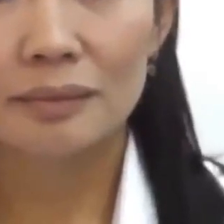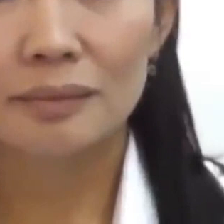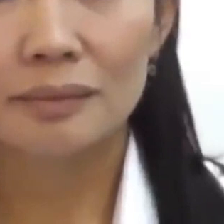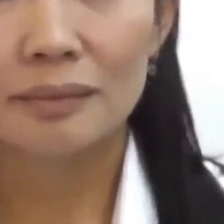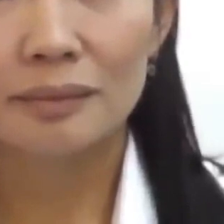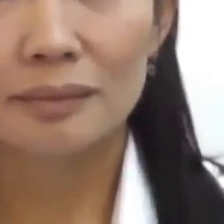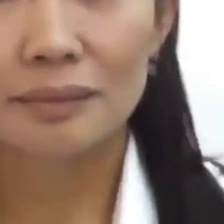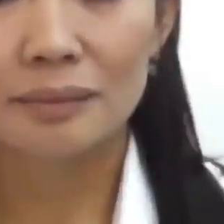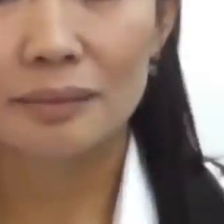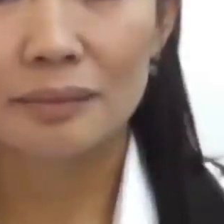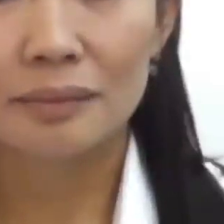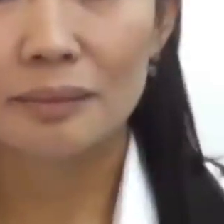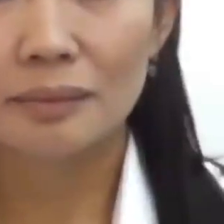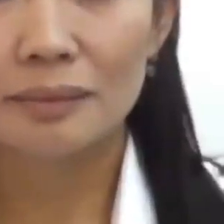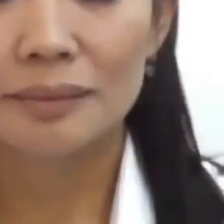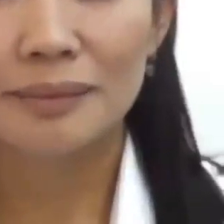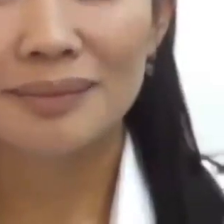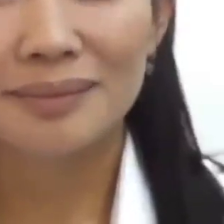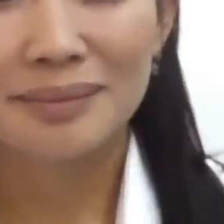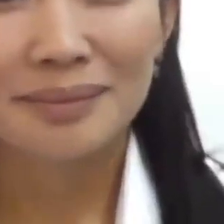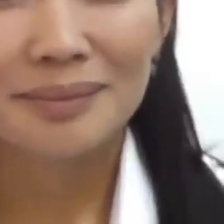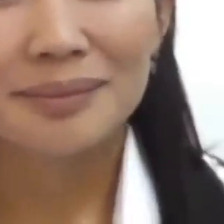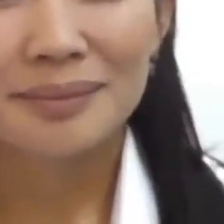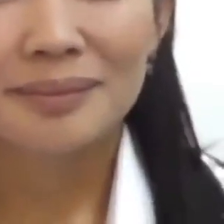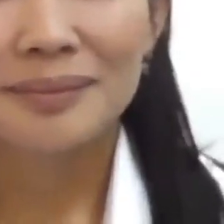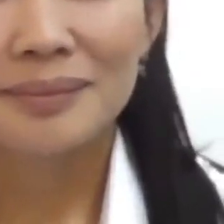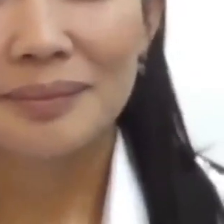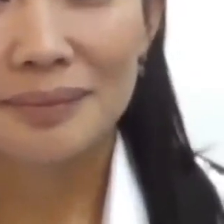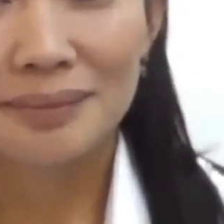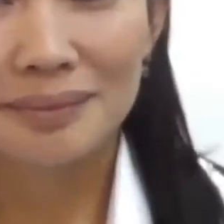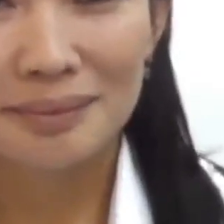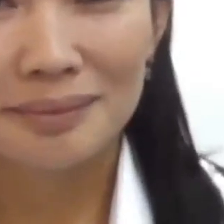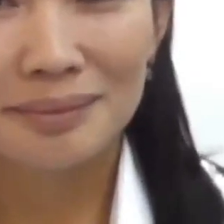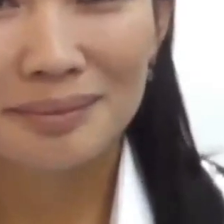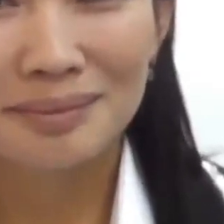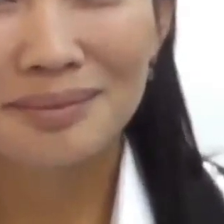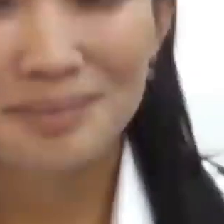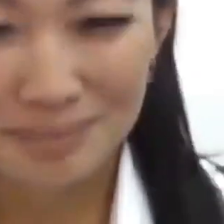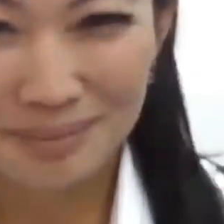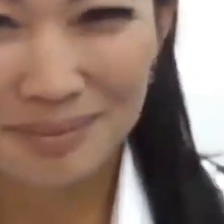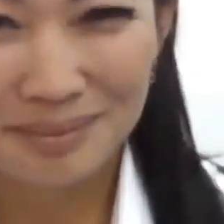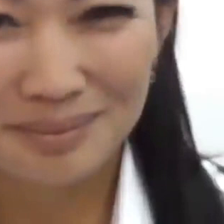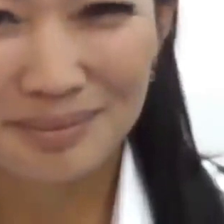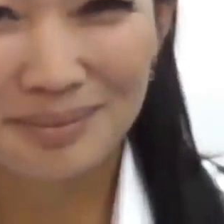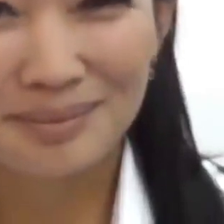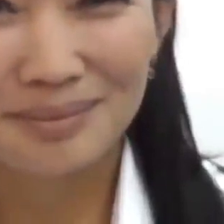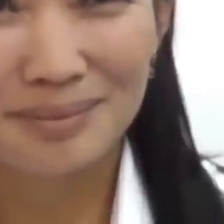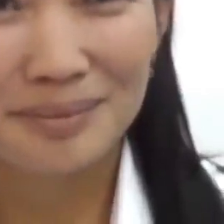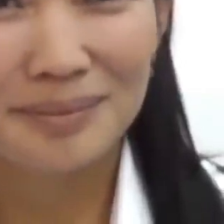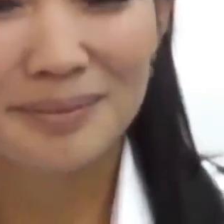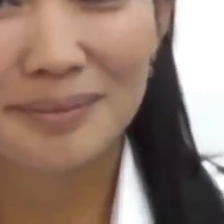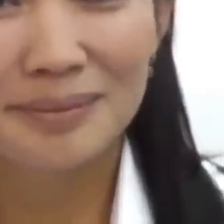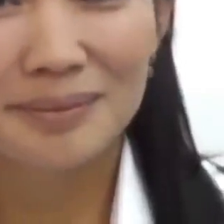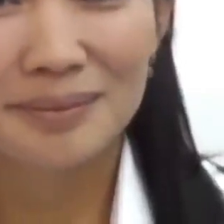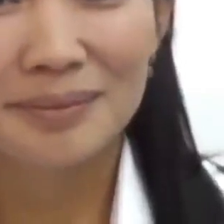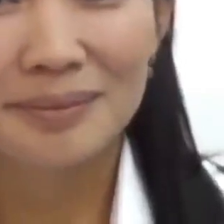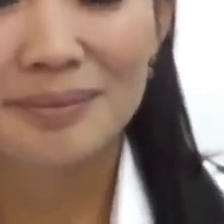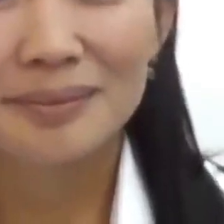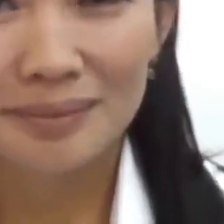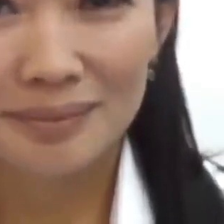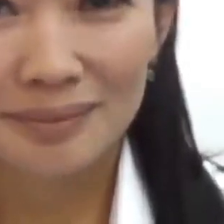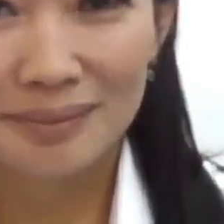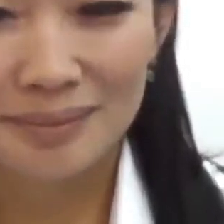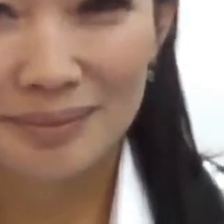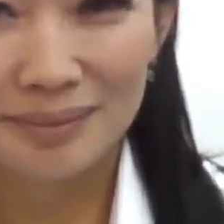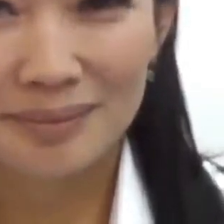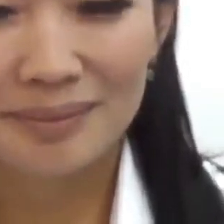Então, agradeço pelo convite e daqui a pouquinho a gente faz a nossa conversa sobre esse tema tão importante da mobilidade urbana sob